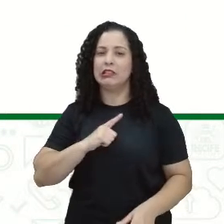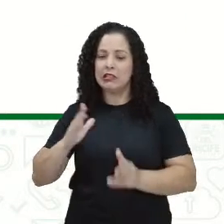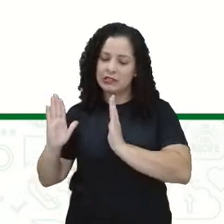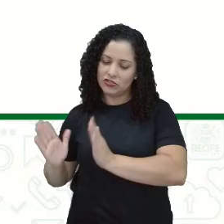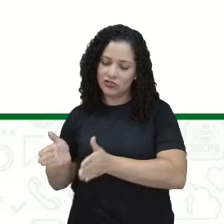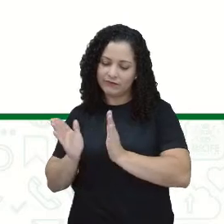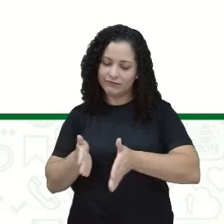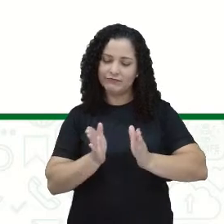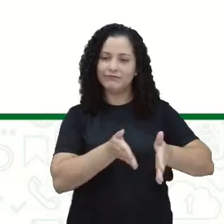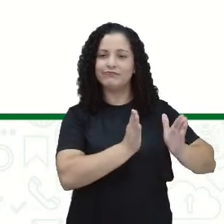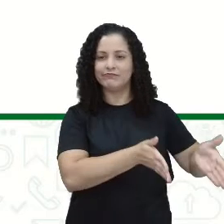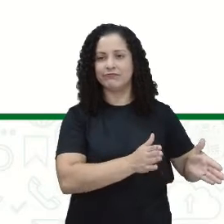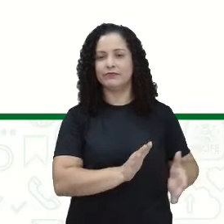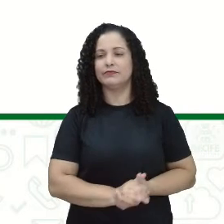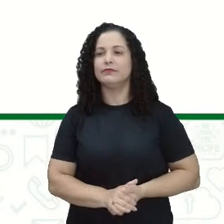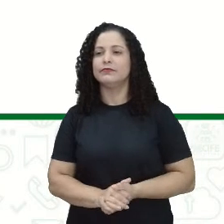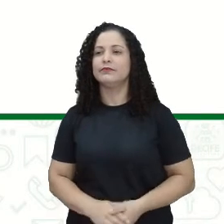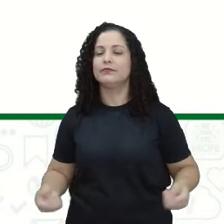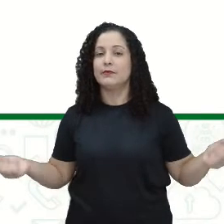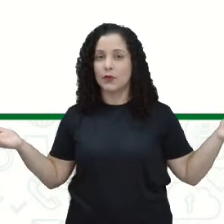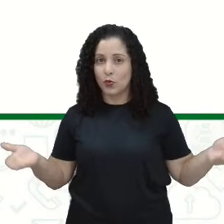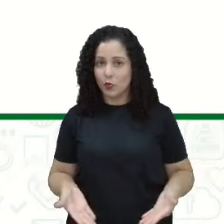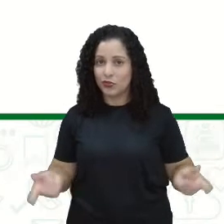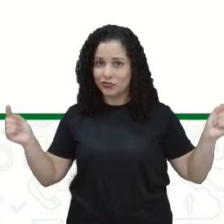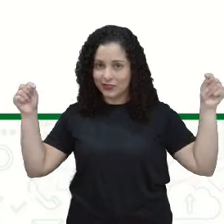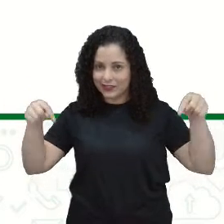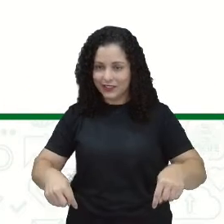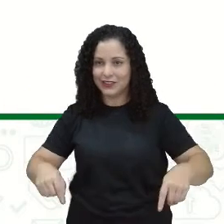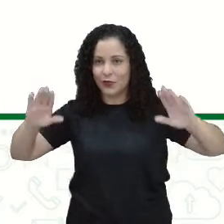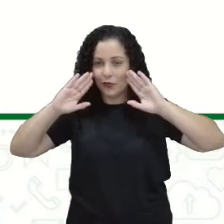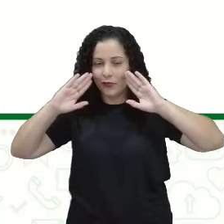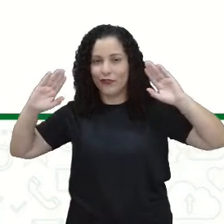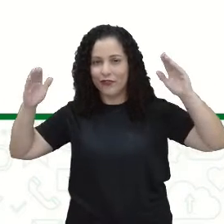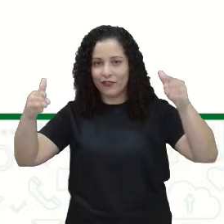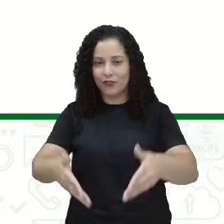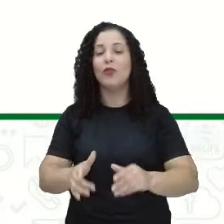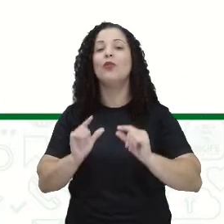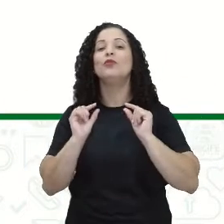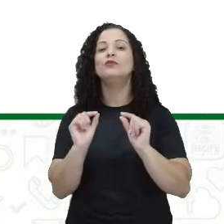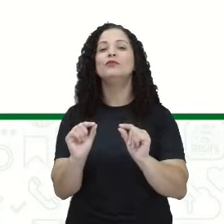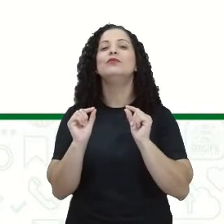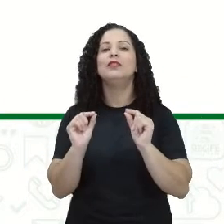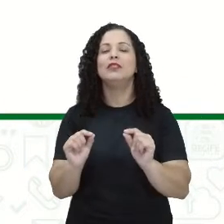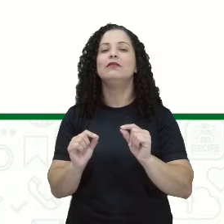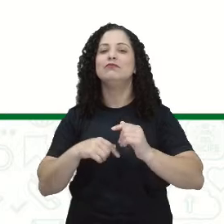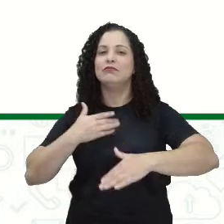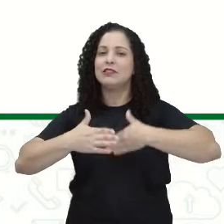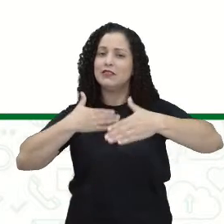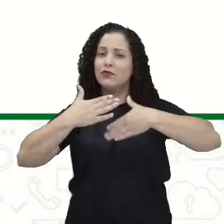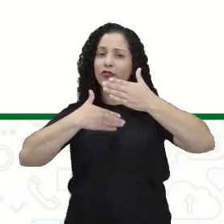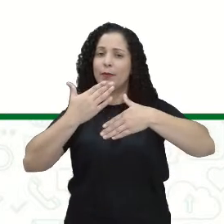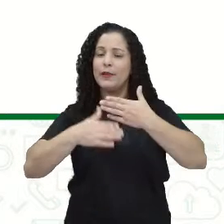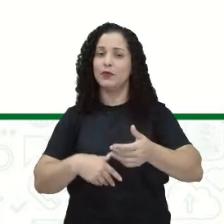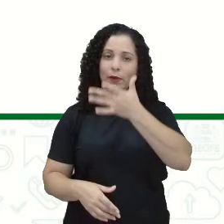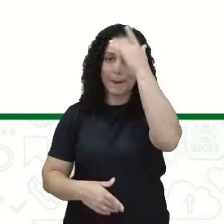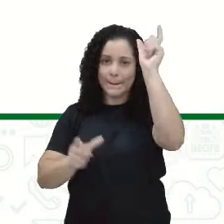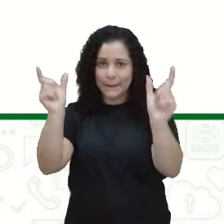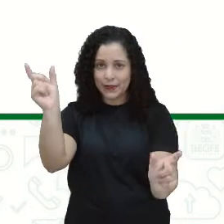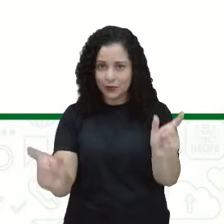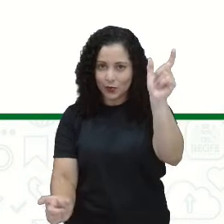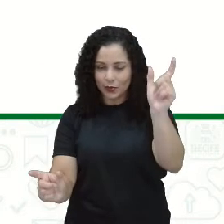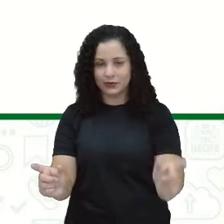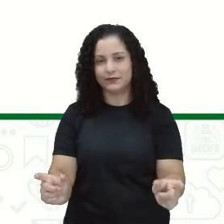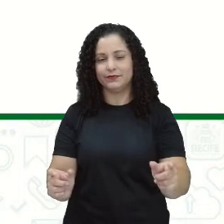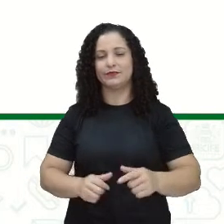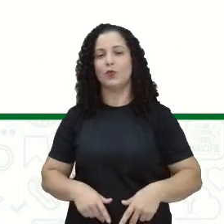desenvolvimento. Hoje a gente vai se ater ao desenvolvimento humano, tá?